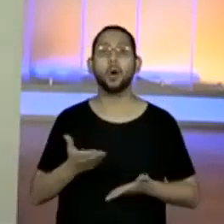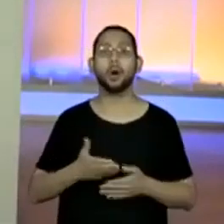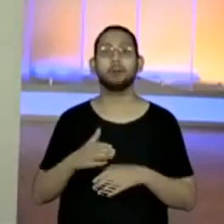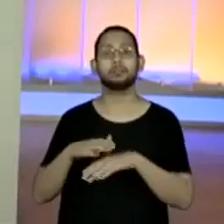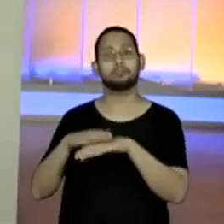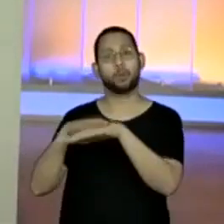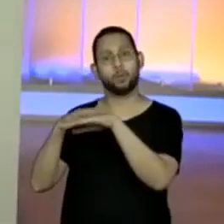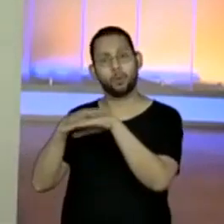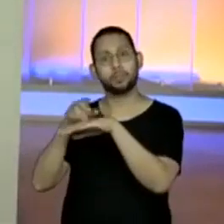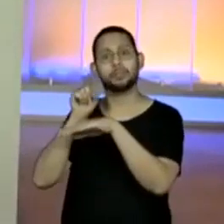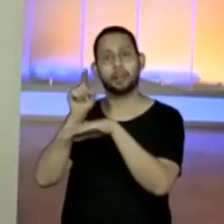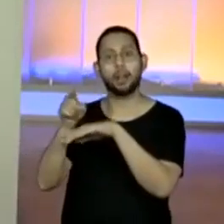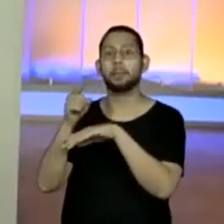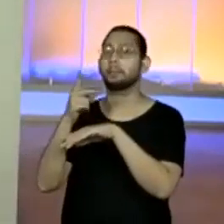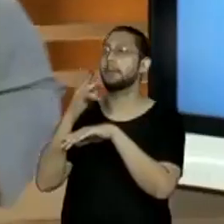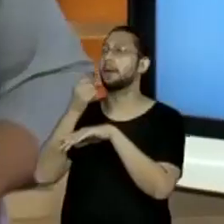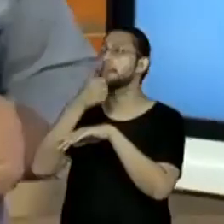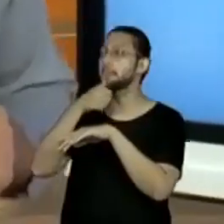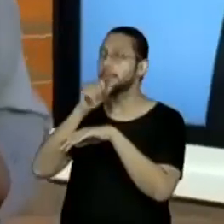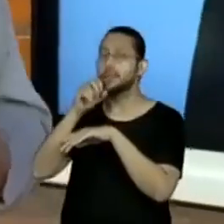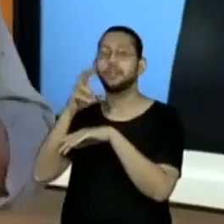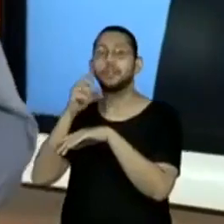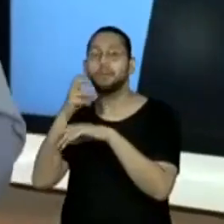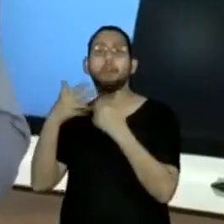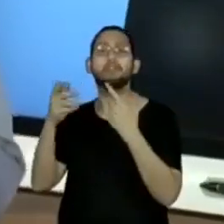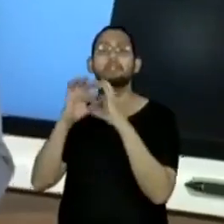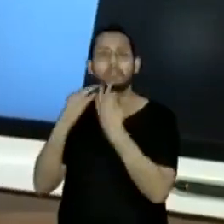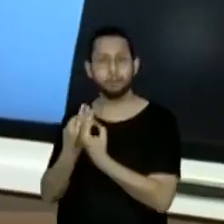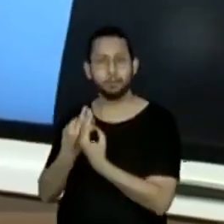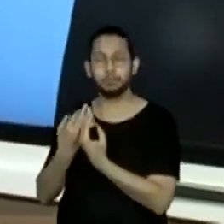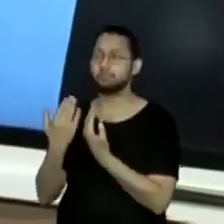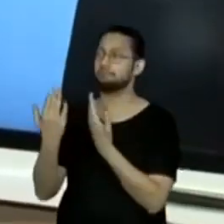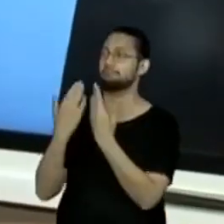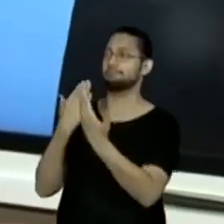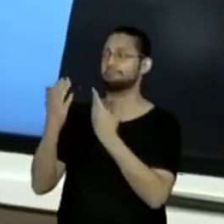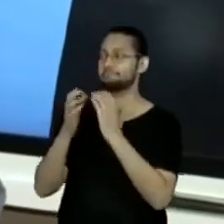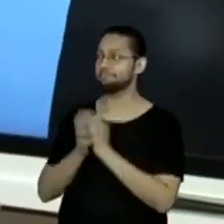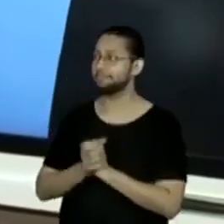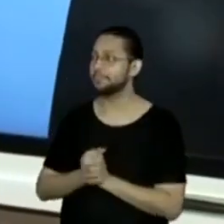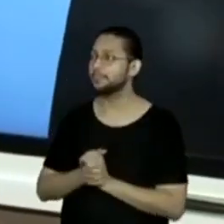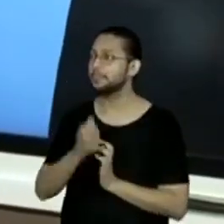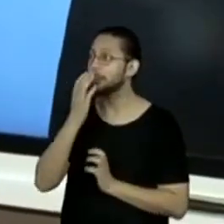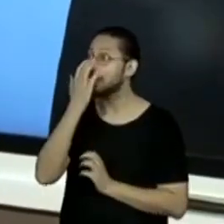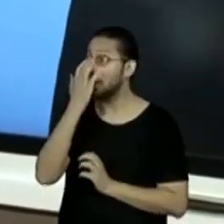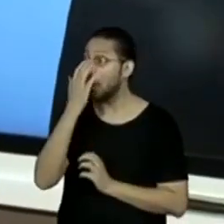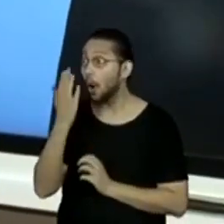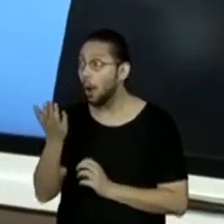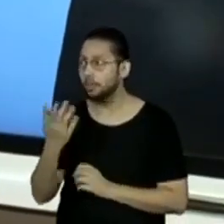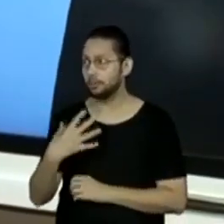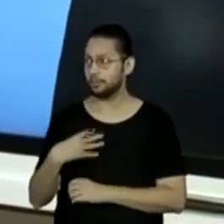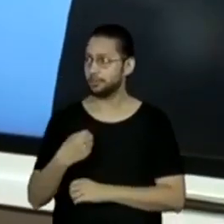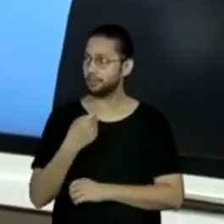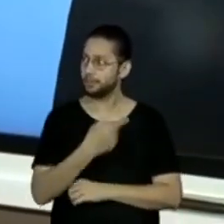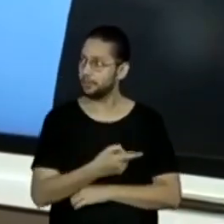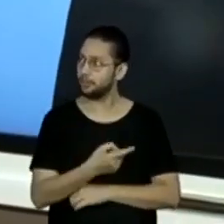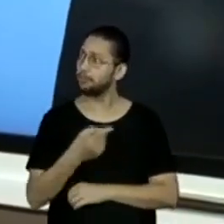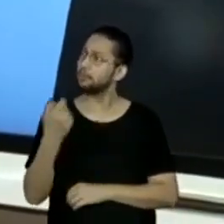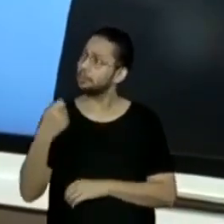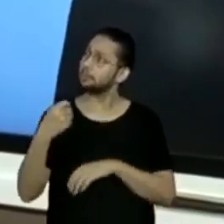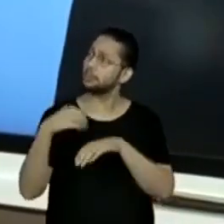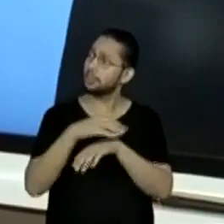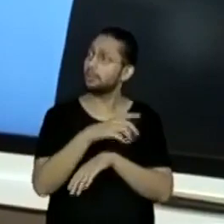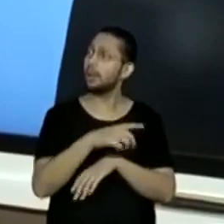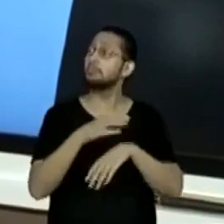vai registrando no caderno, tá bom? Olha só. Converse com o seu filho sobre